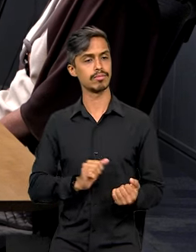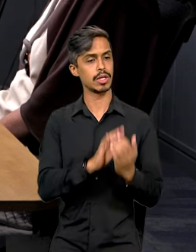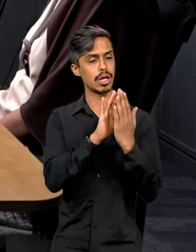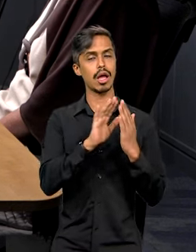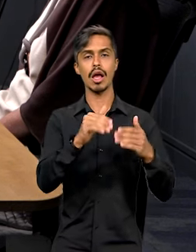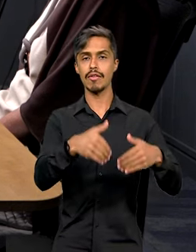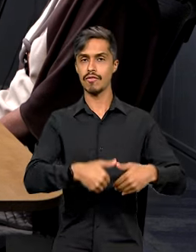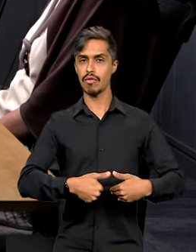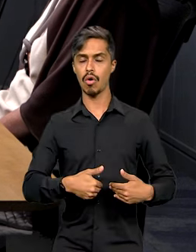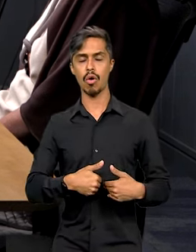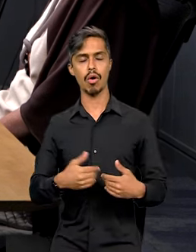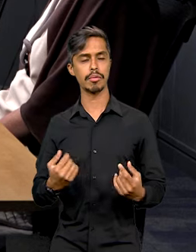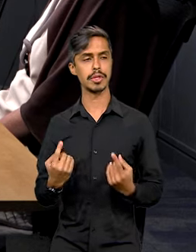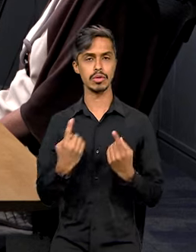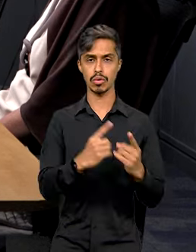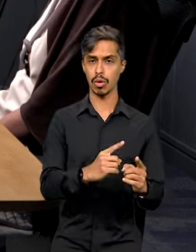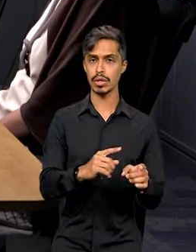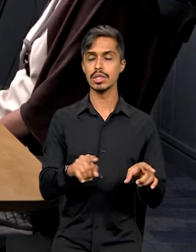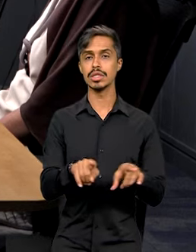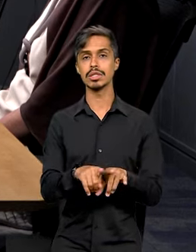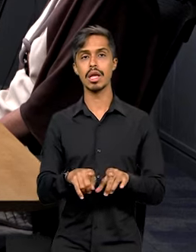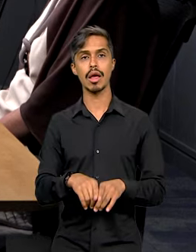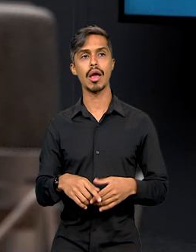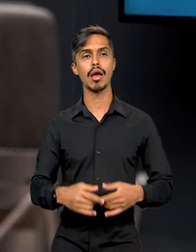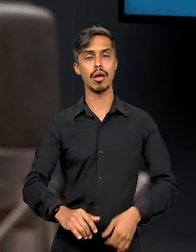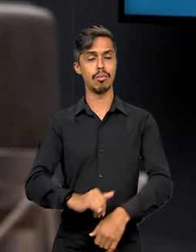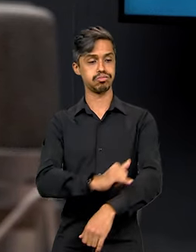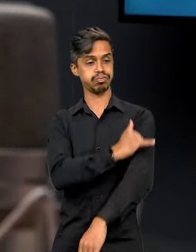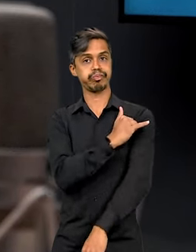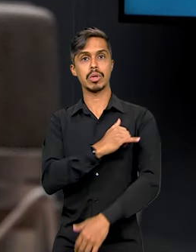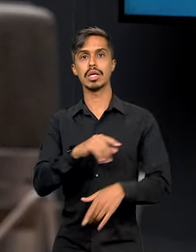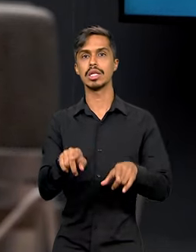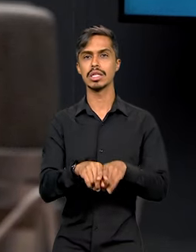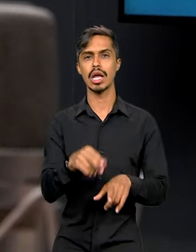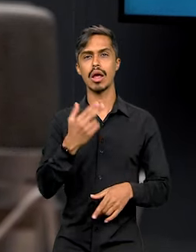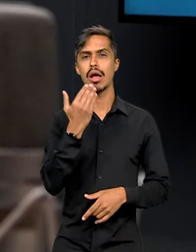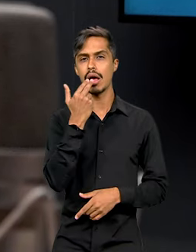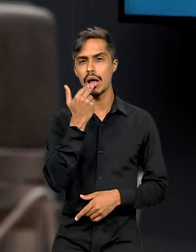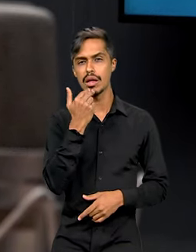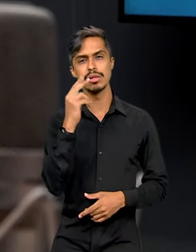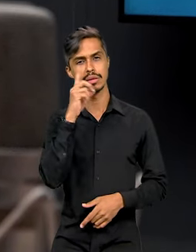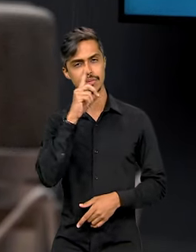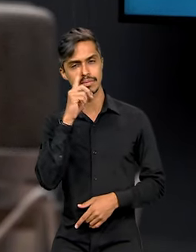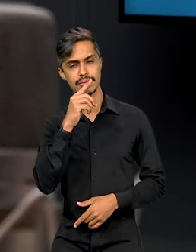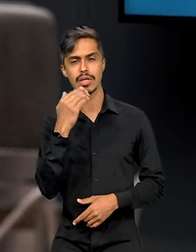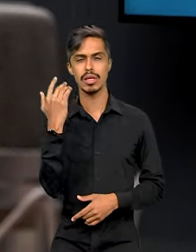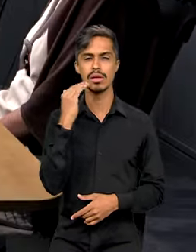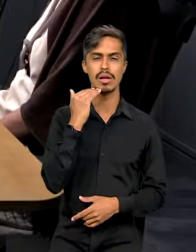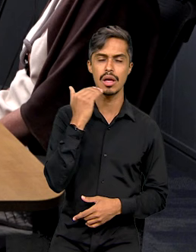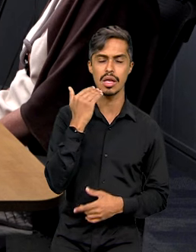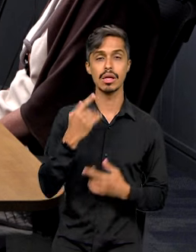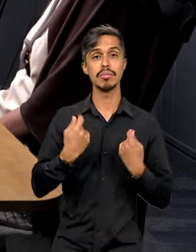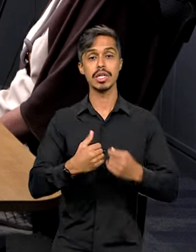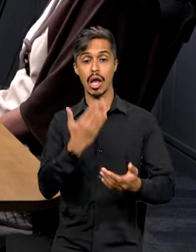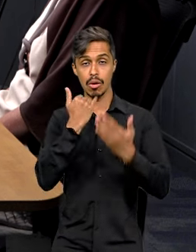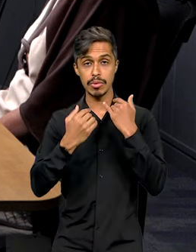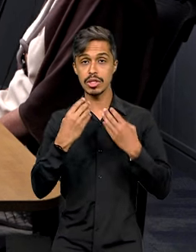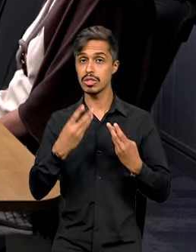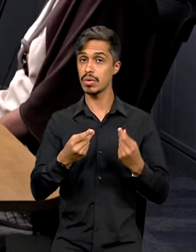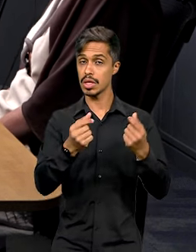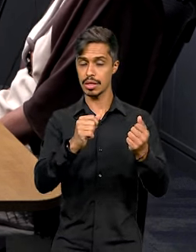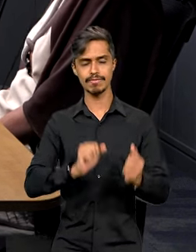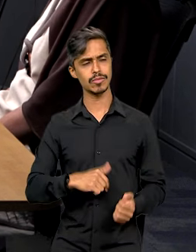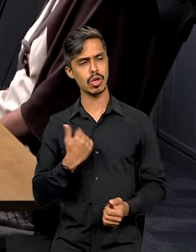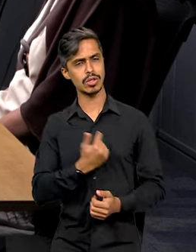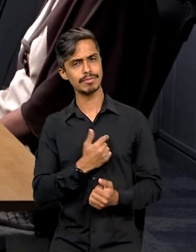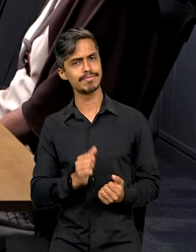tem o combate tem outro desafio que é o enfrentamento da obesidade e da malnutrição é preciso alimentar e alimentar de maneira correta